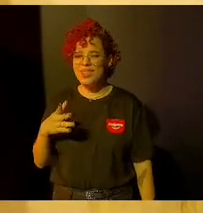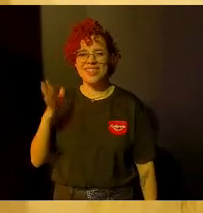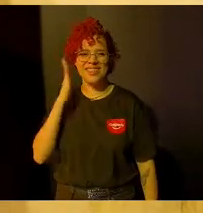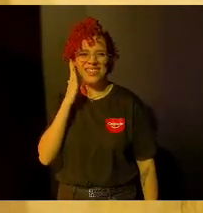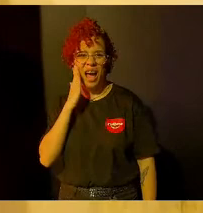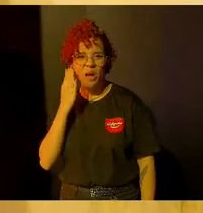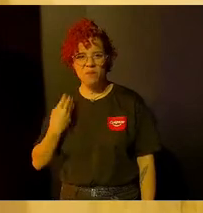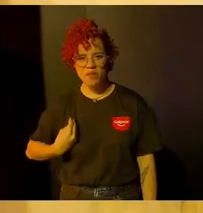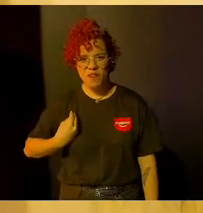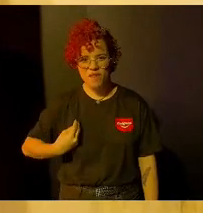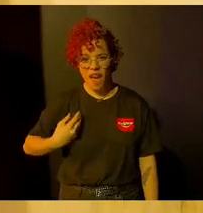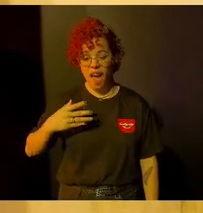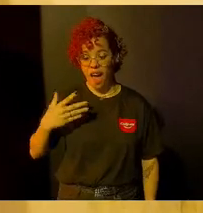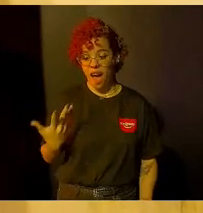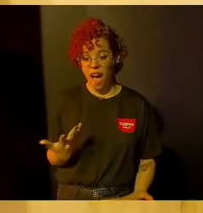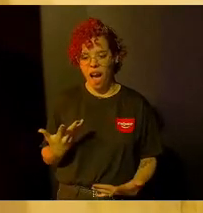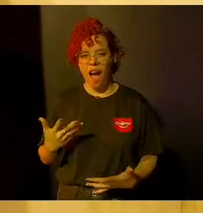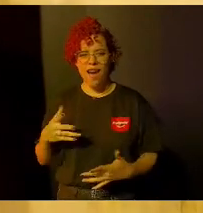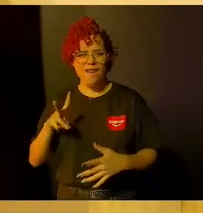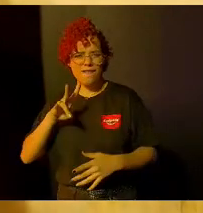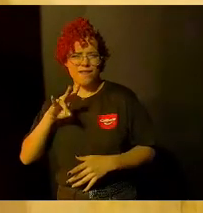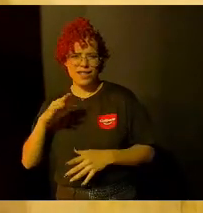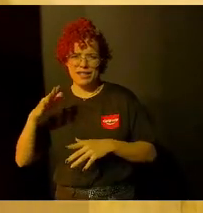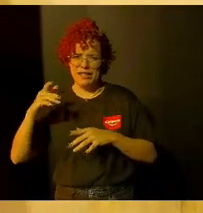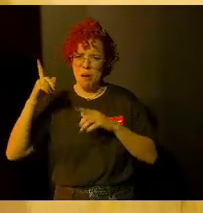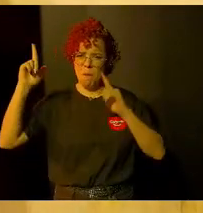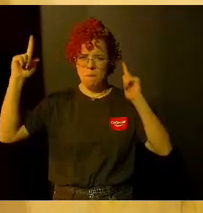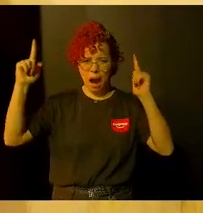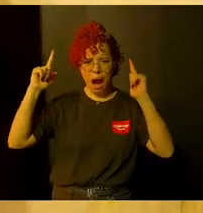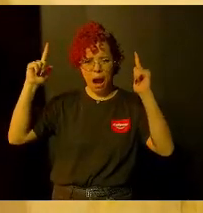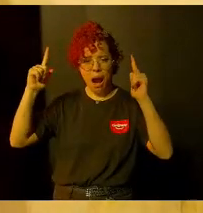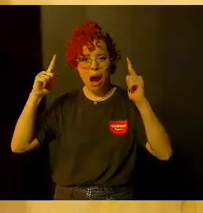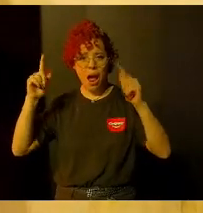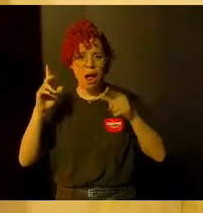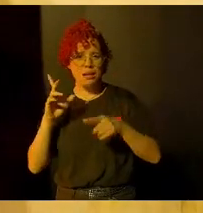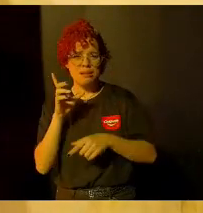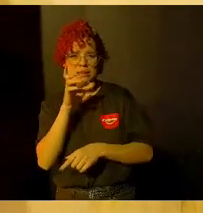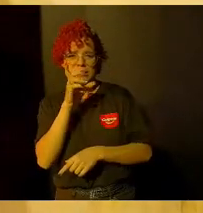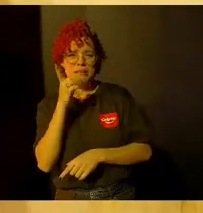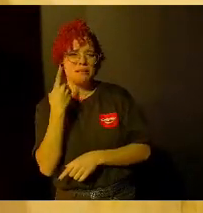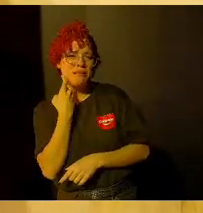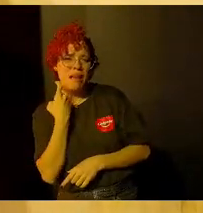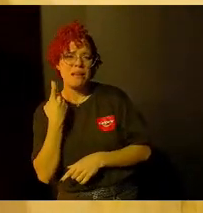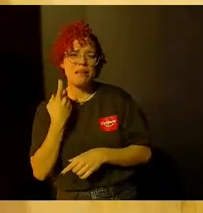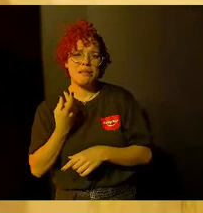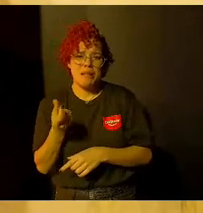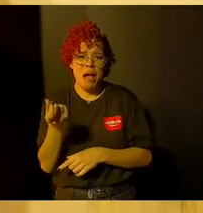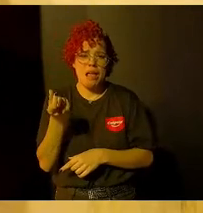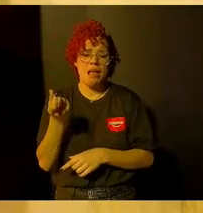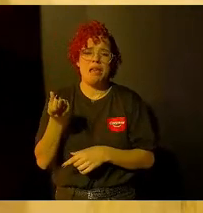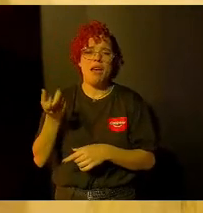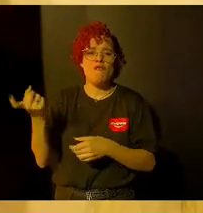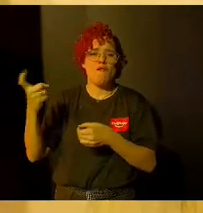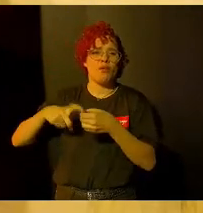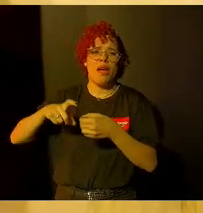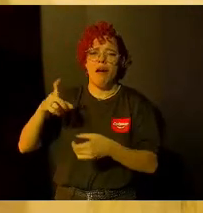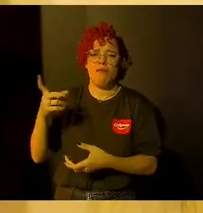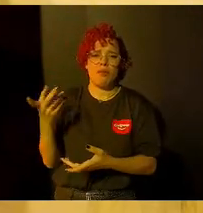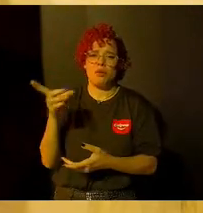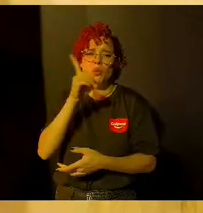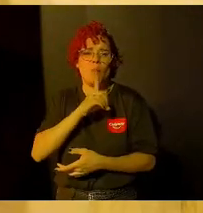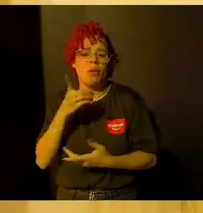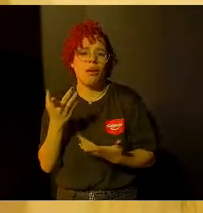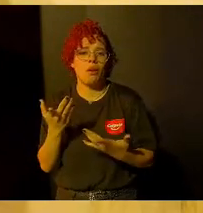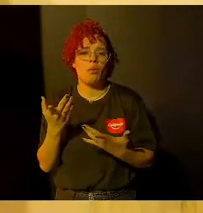viver a vida ele ia para para noite sair de casa sexta-feira só voltava no domingo levava uma mochilinha com muita birita e